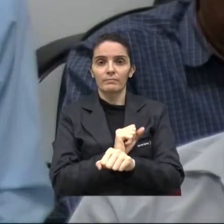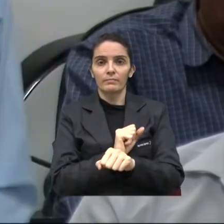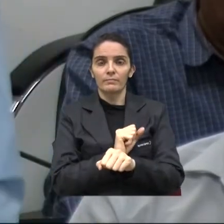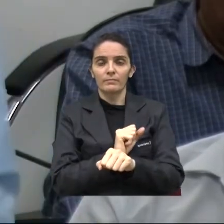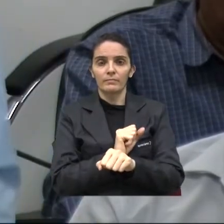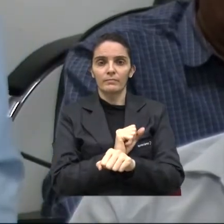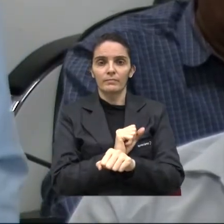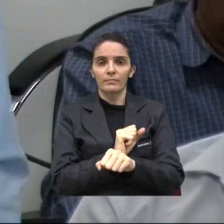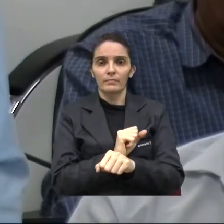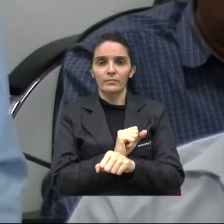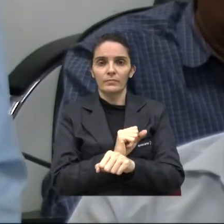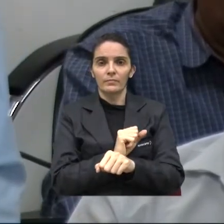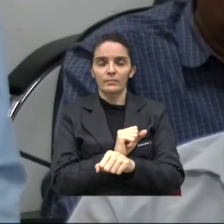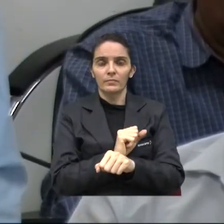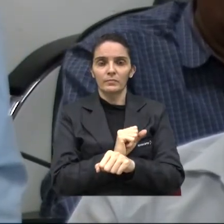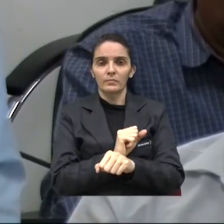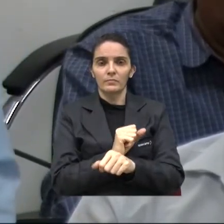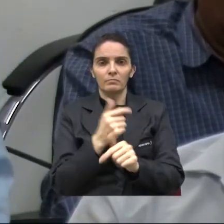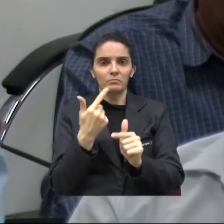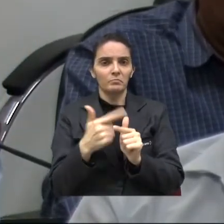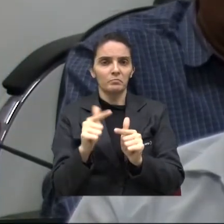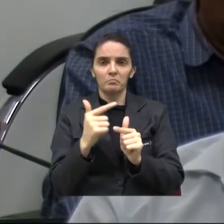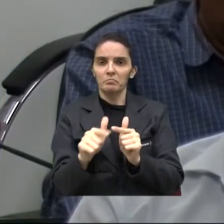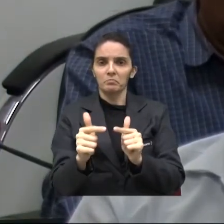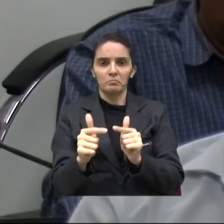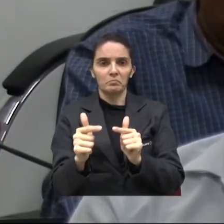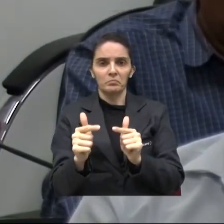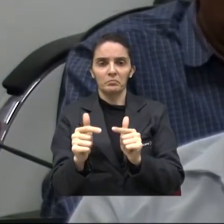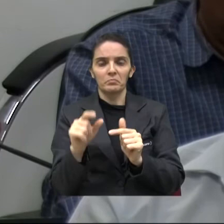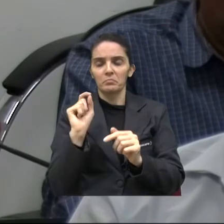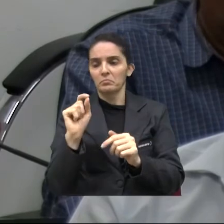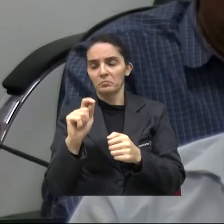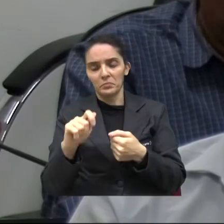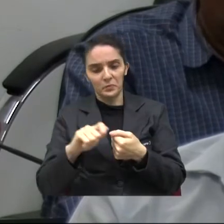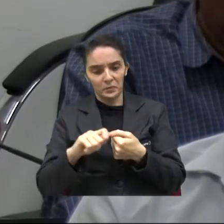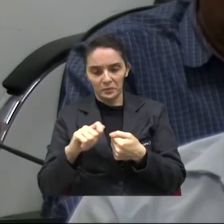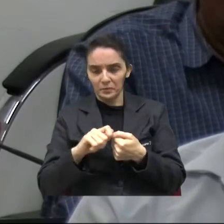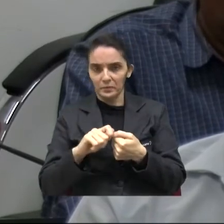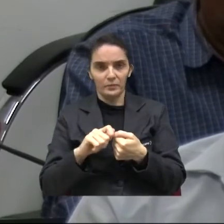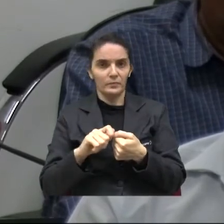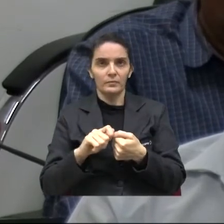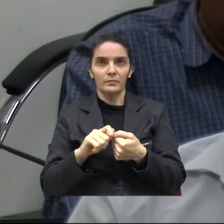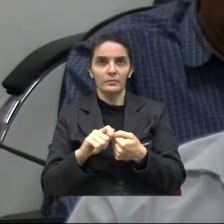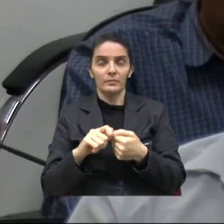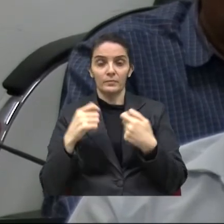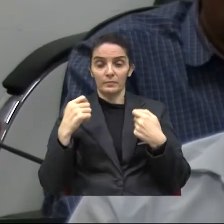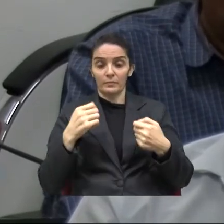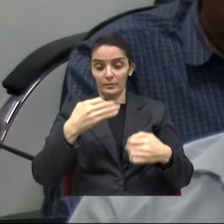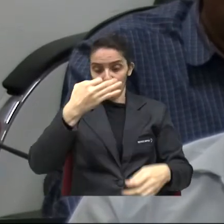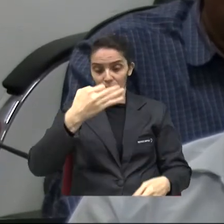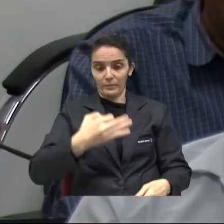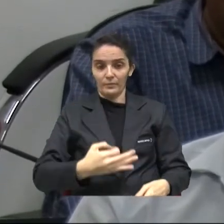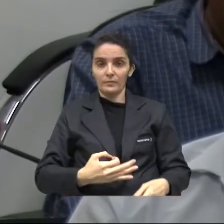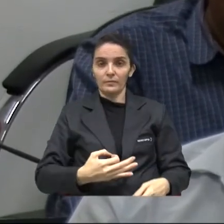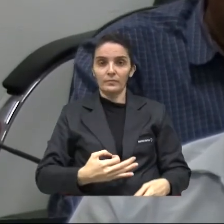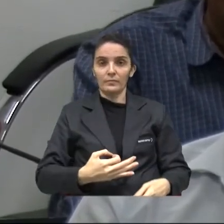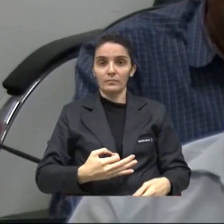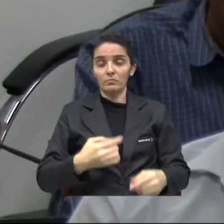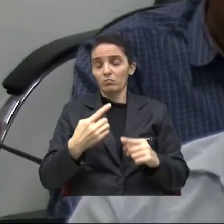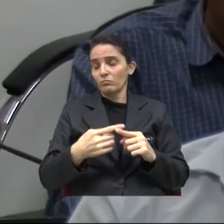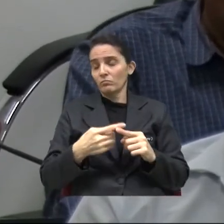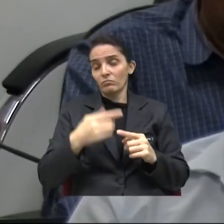o que temos, o que passamos, o que precisamos, temos que estar preparados.